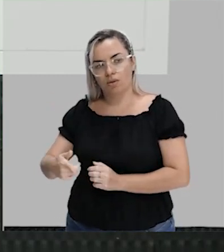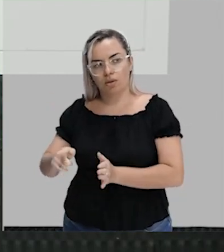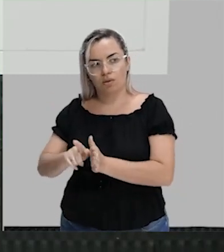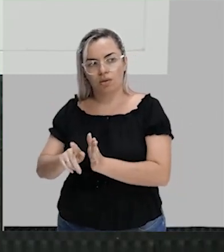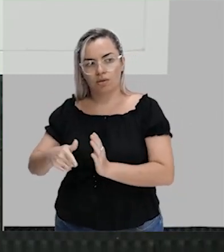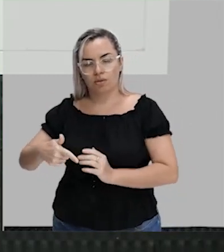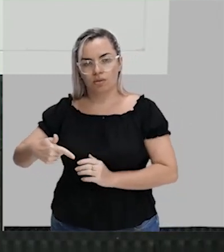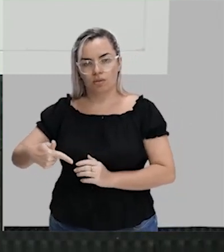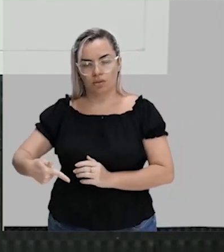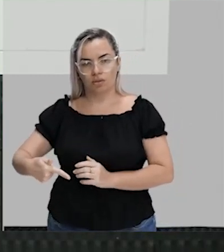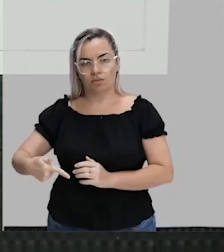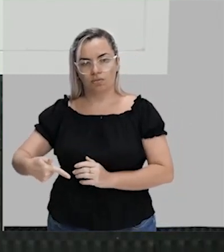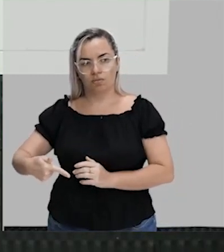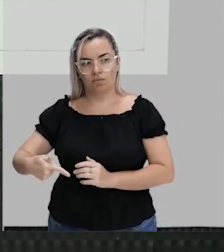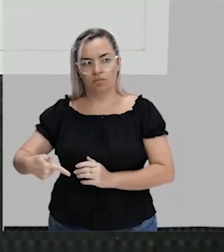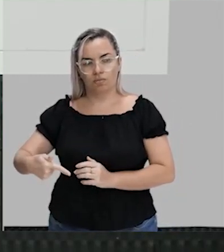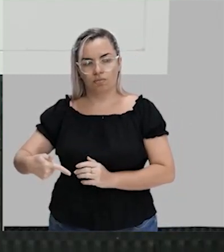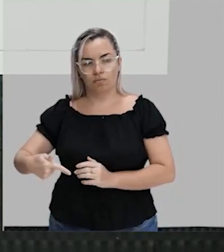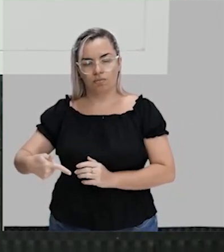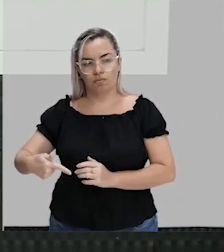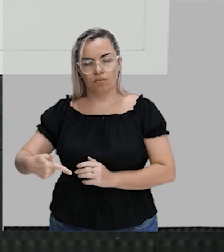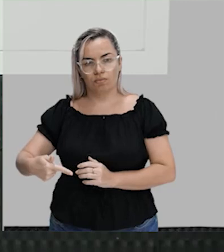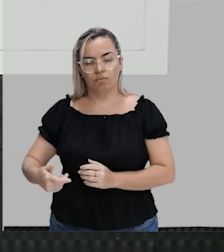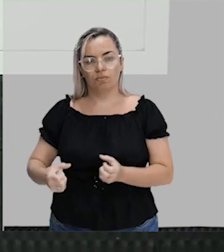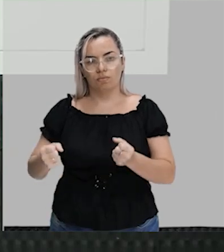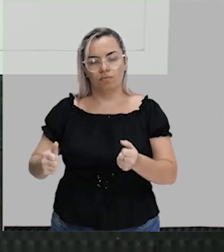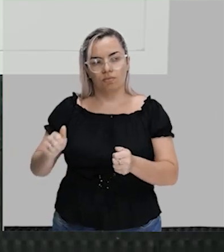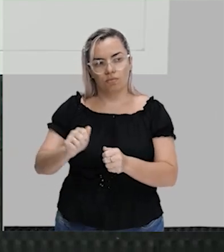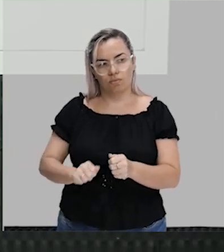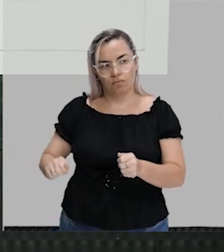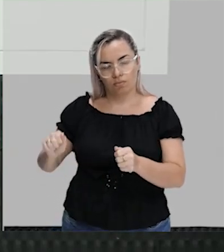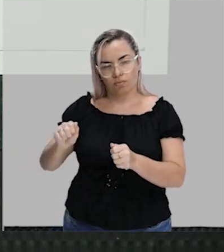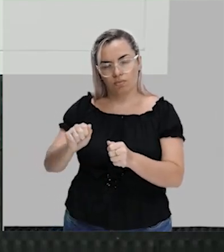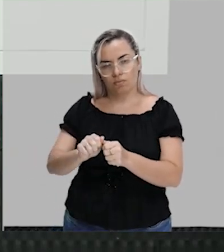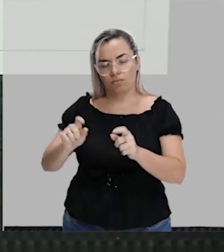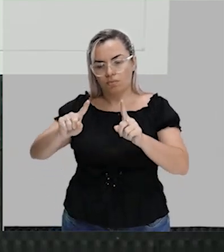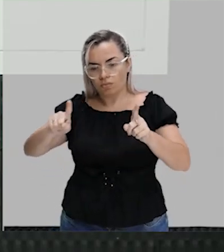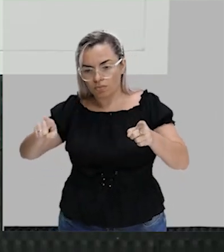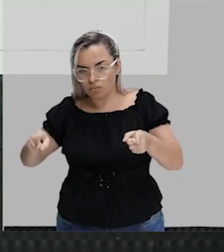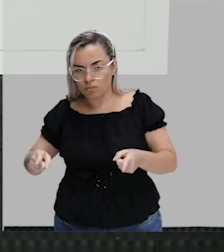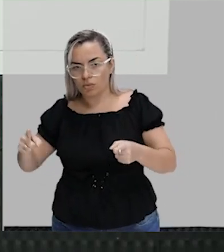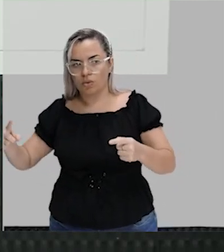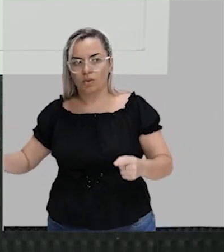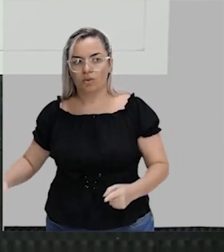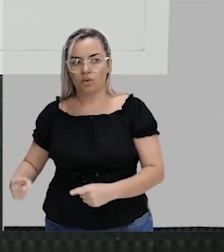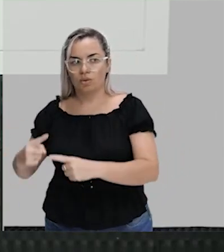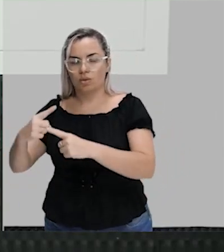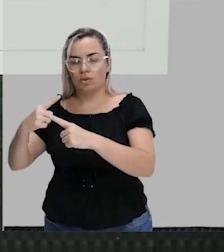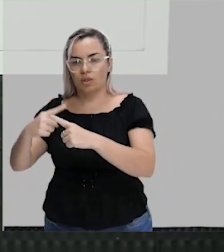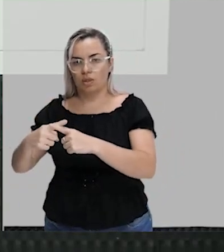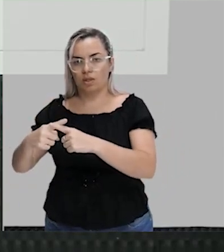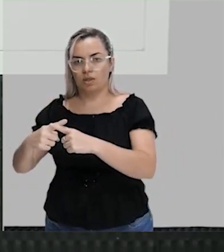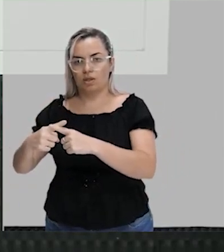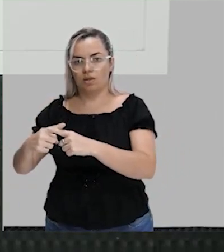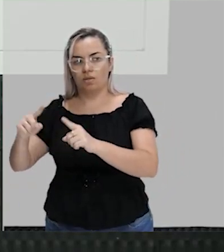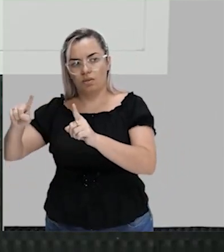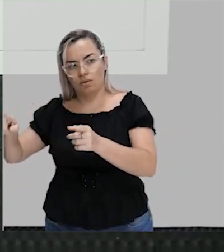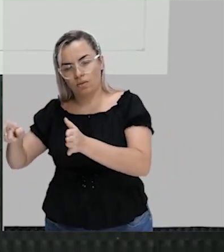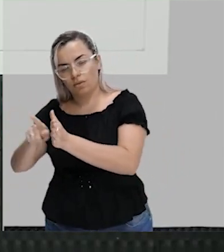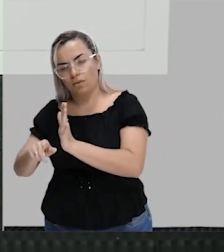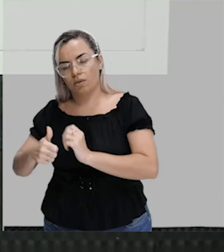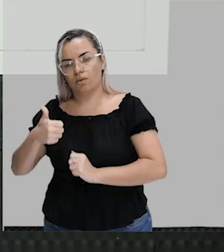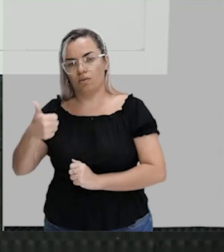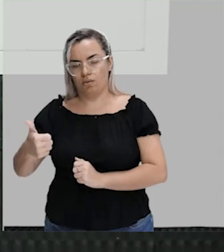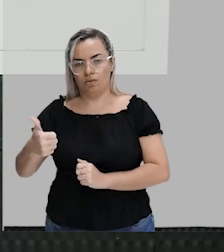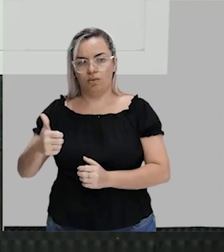isso certo e aqui você pode fazer o que multiplicar por menos um tá